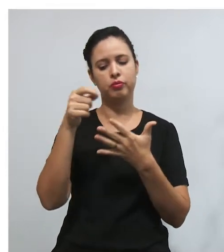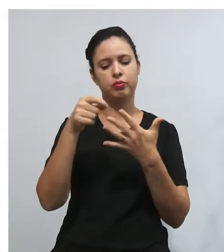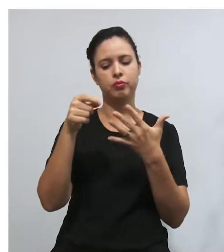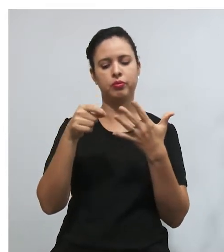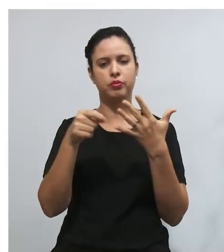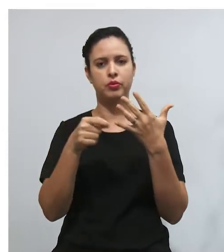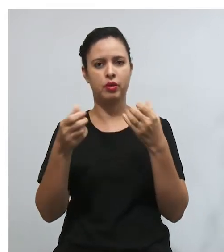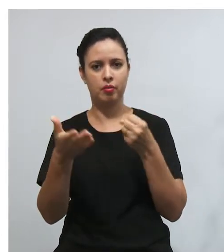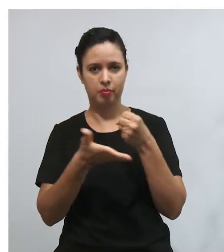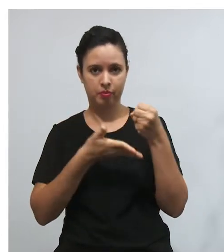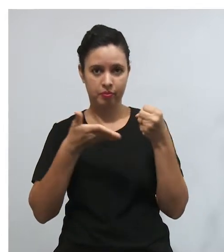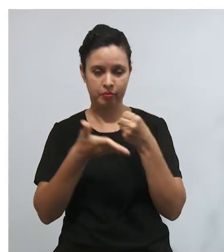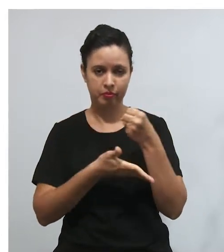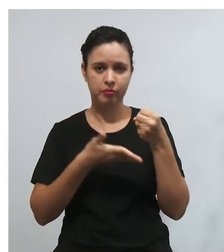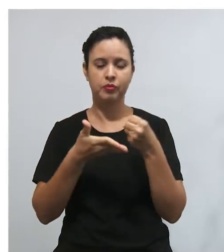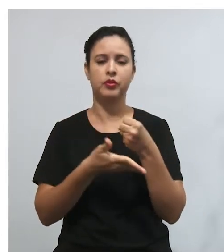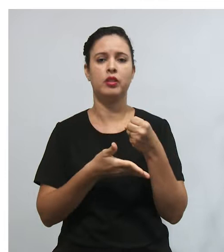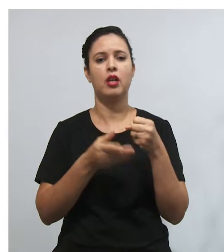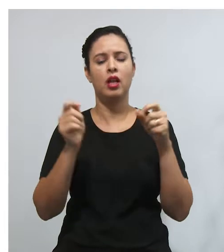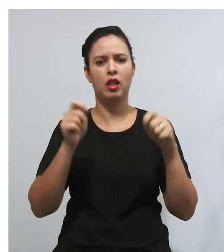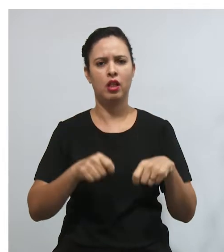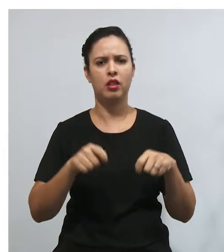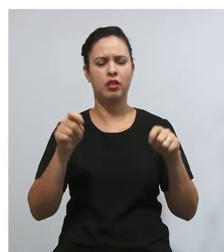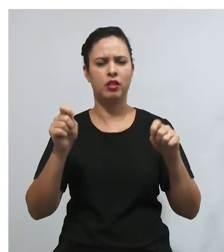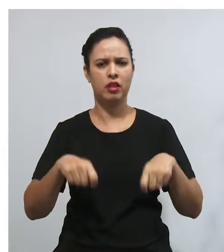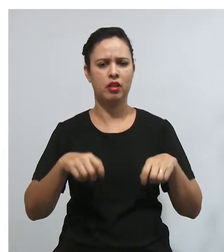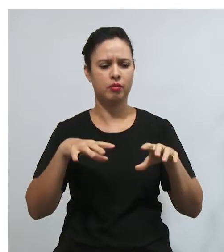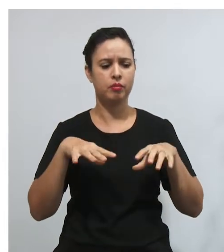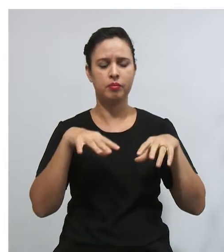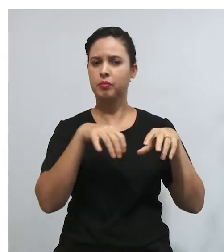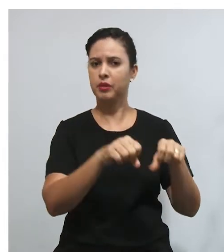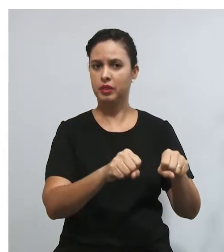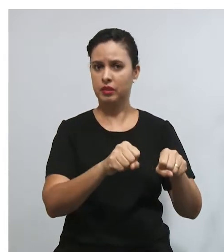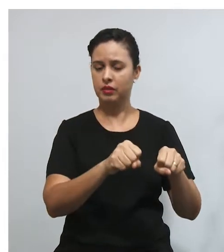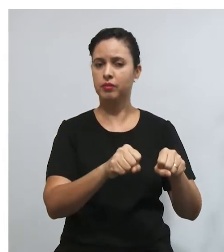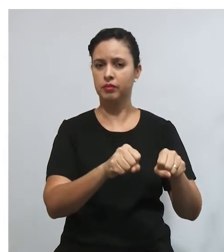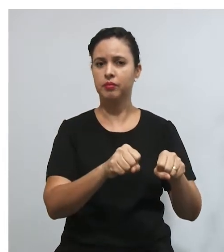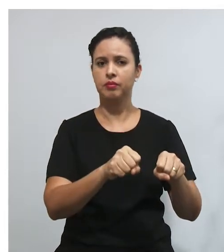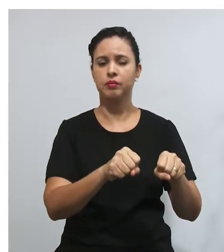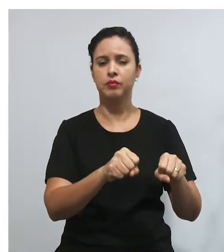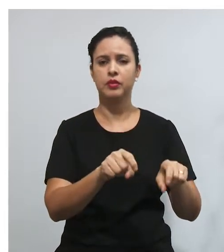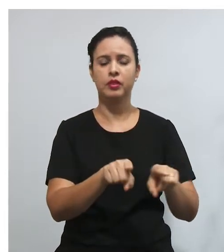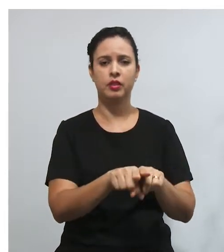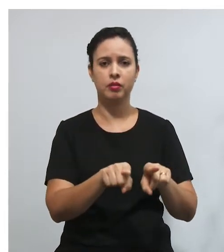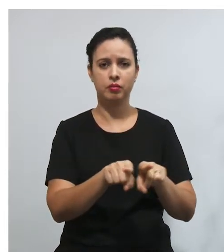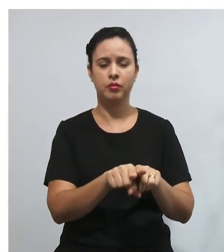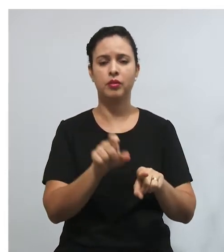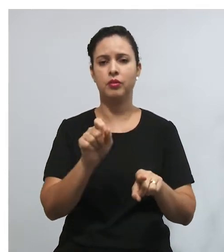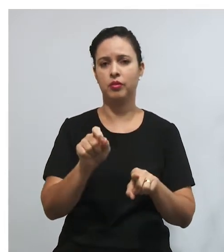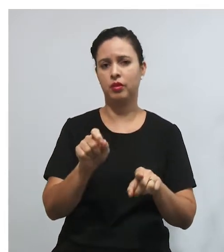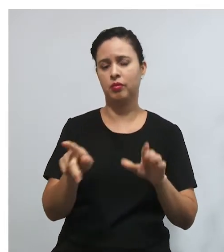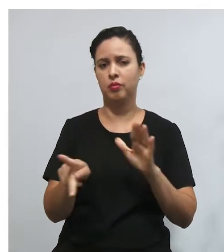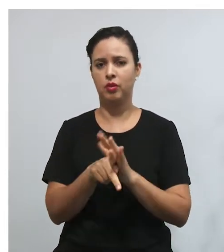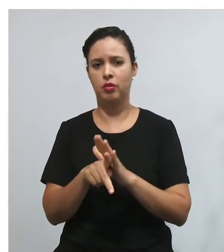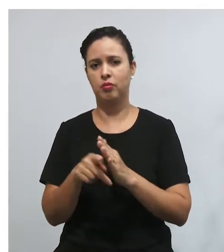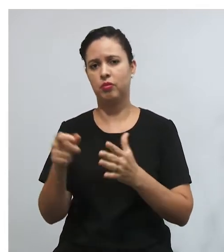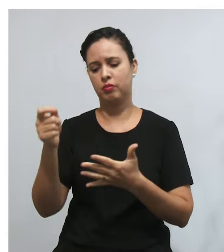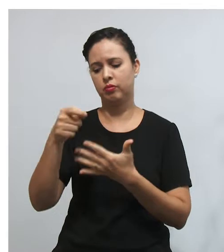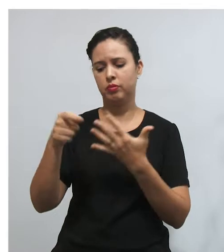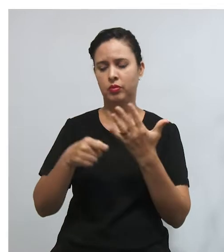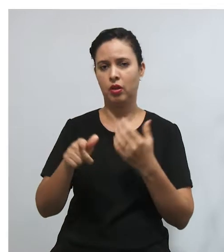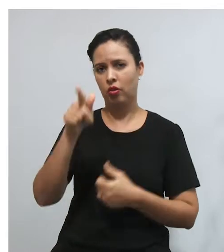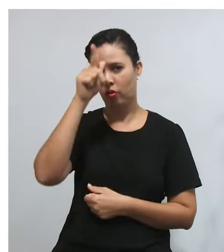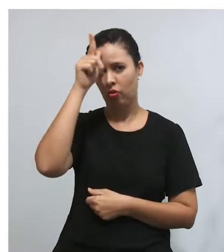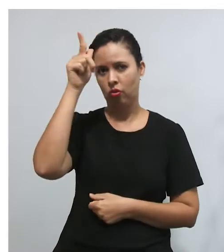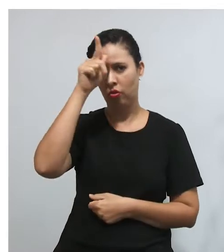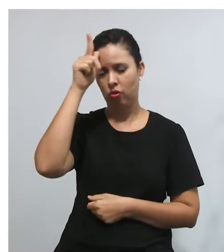tranquilo até aqui, que são elementos físicos. A gente vai falar dos elementos físicos e também dos elementos lógicos. Então, já tem um primeiro ponto